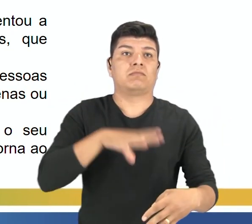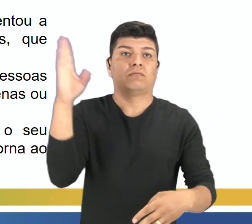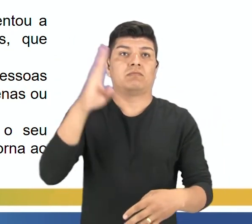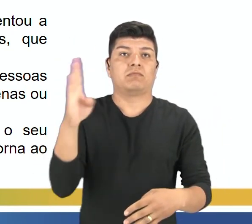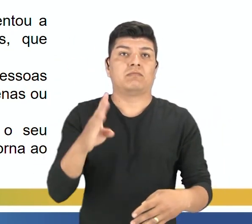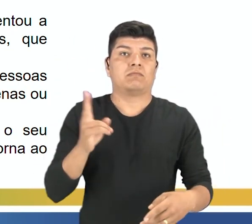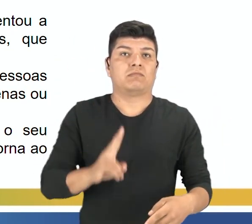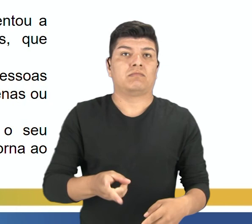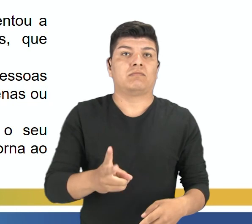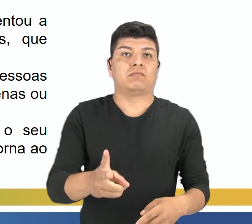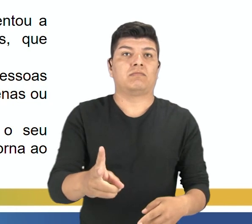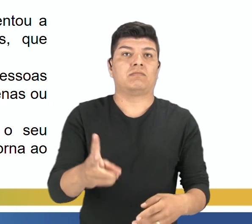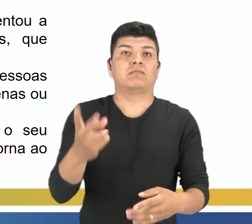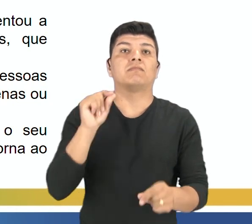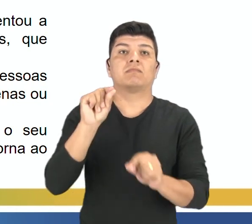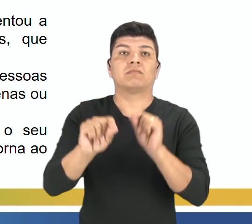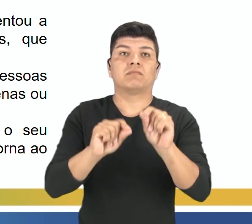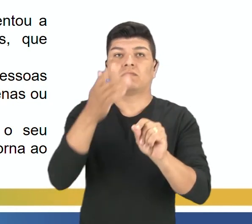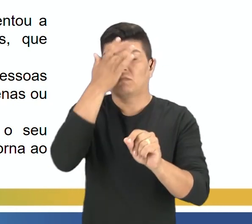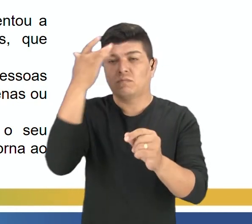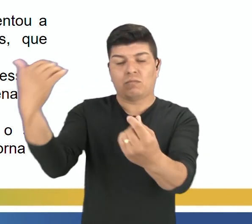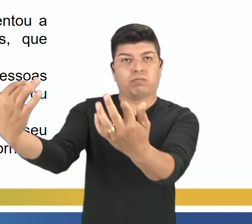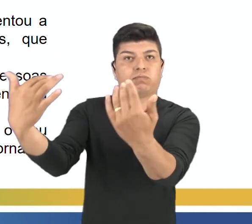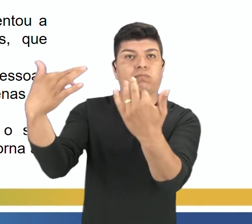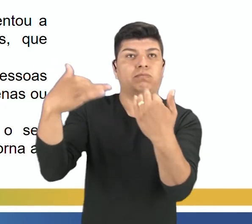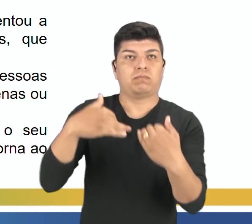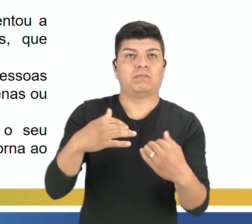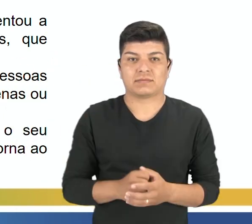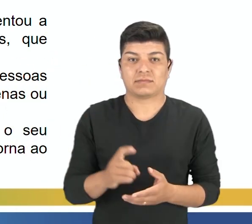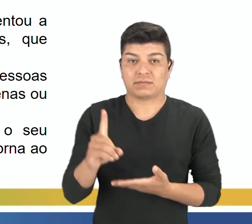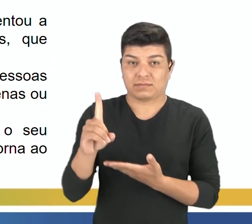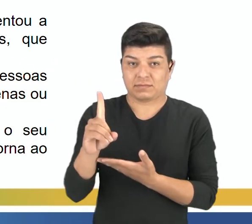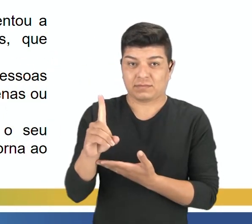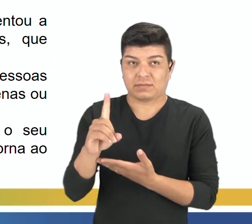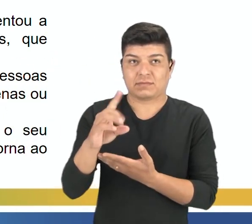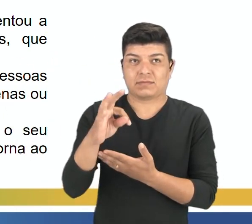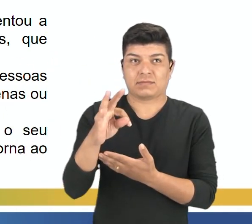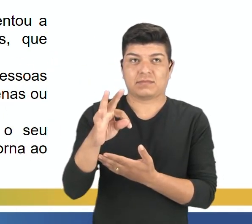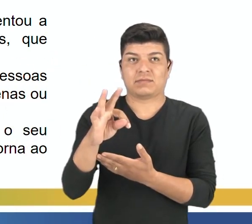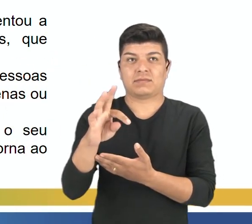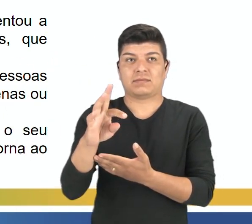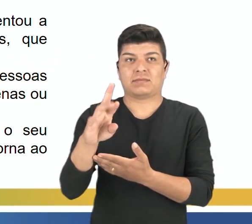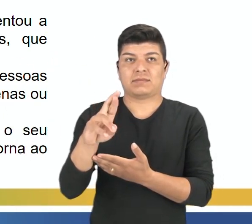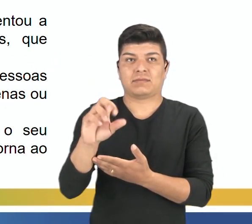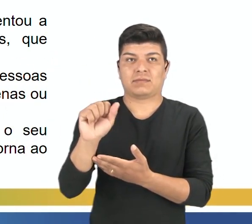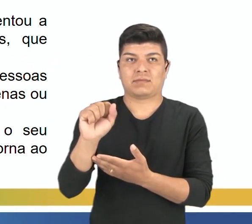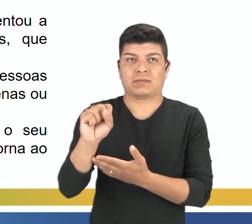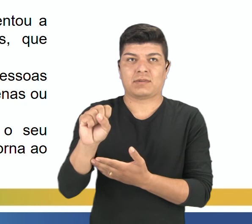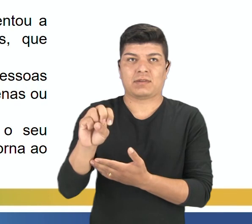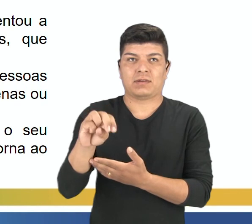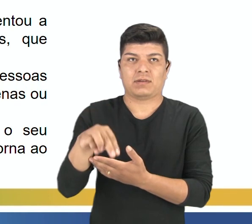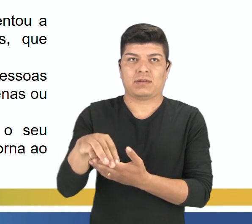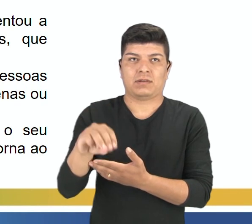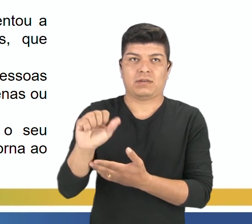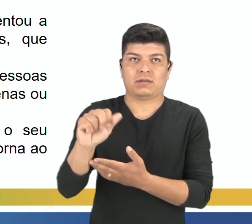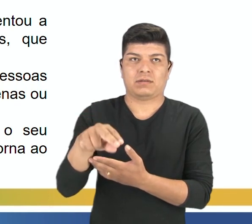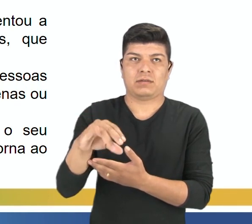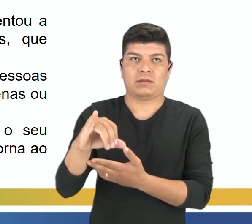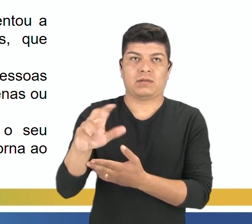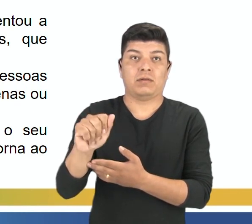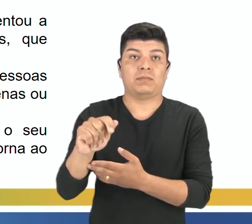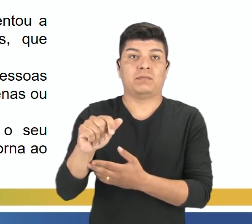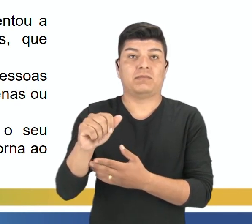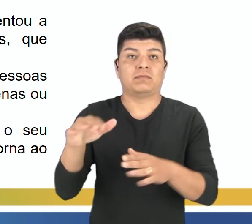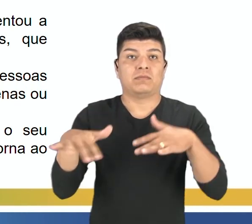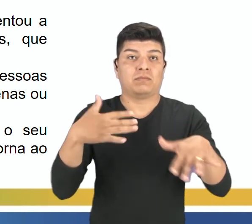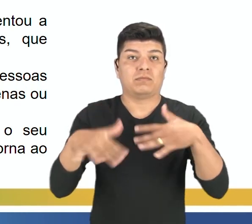urbanos brasileiros, que continuam atraindo grandes contingentes migratórios? D. A transumância é um movimento migratório